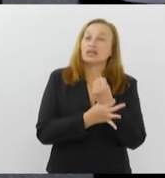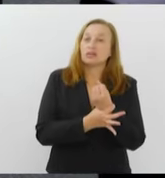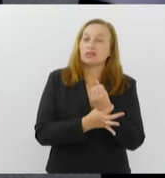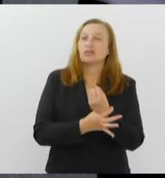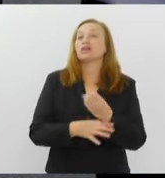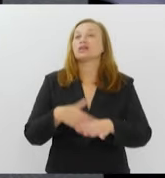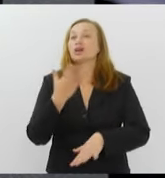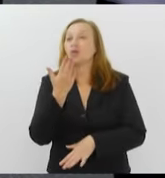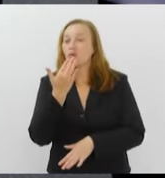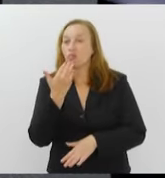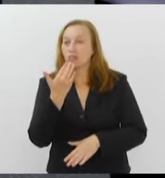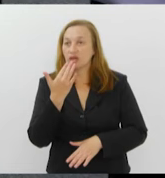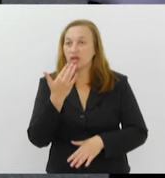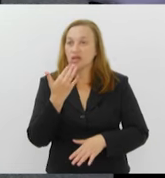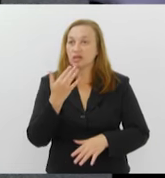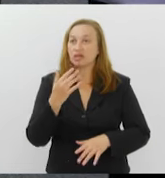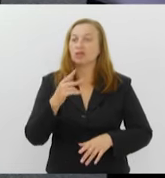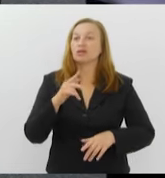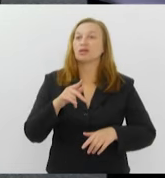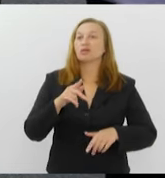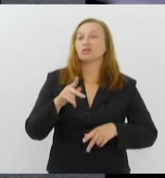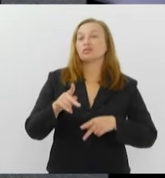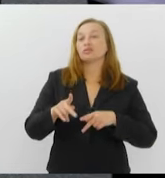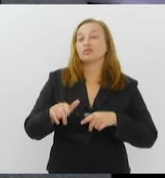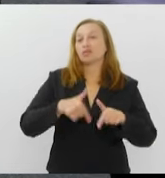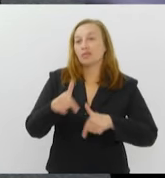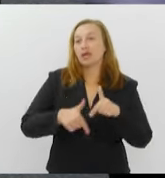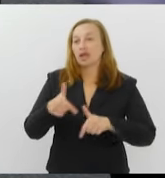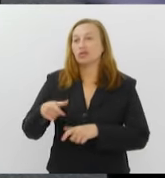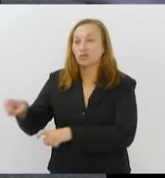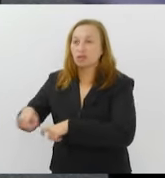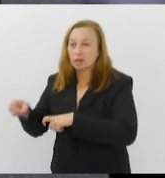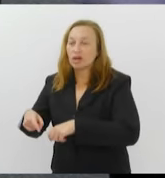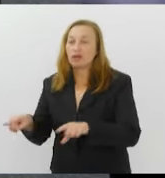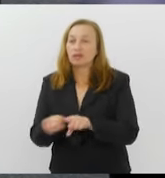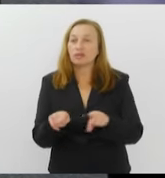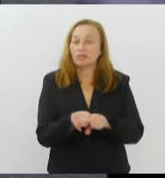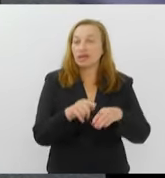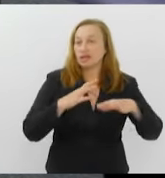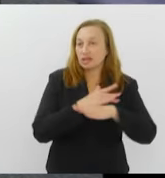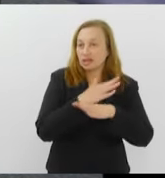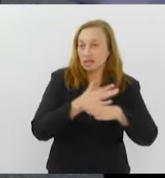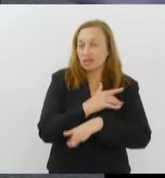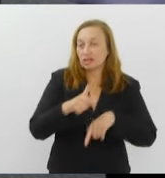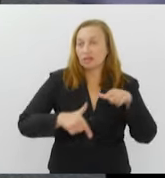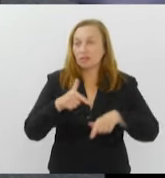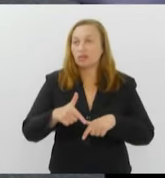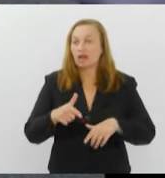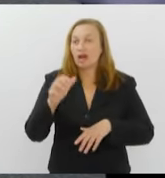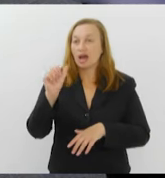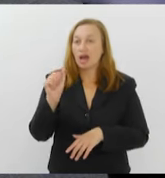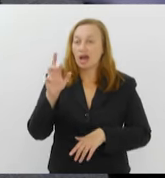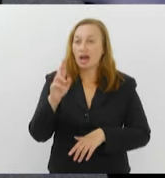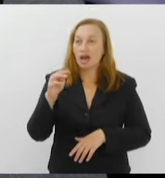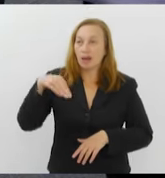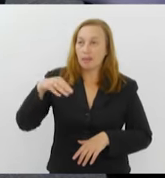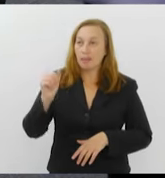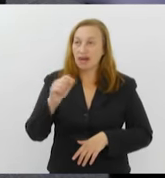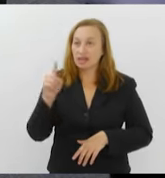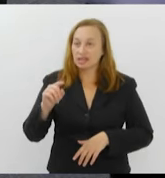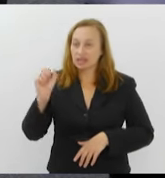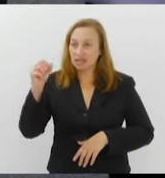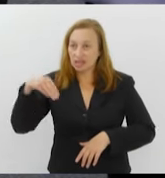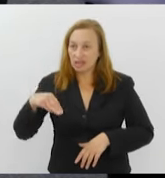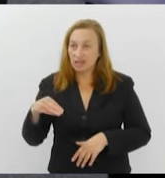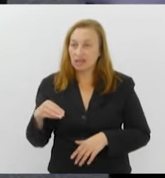alimento na mesa do trabalhador rural e também do trabalhador da cidade. O Armazém do Campo é uma loja que